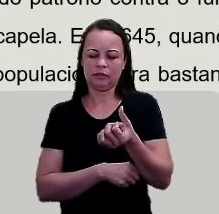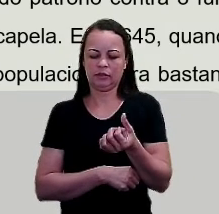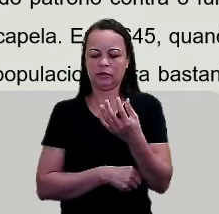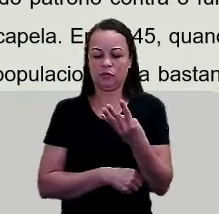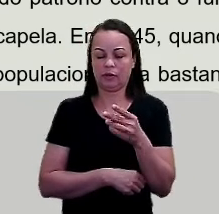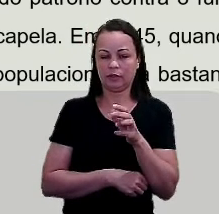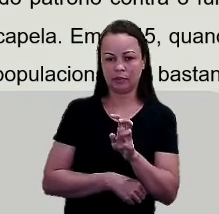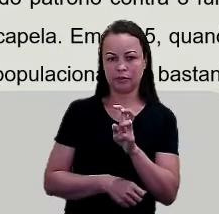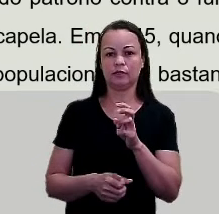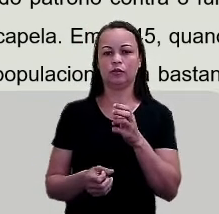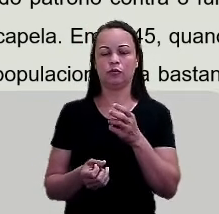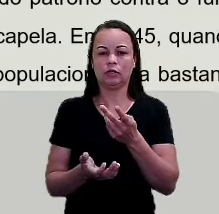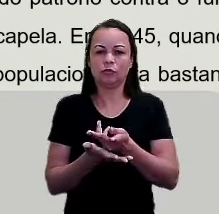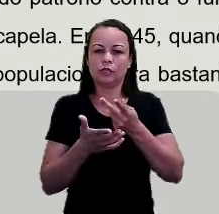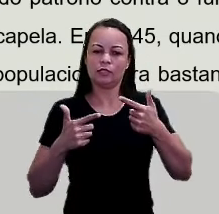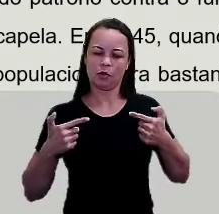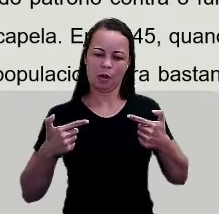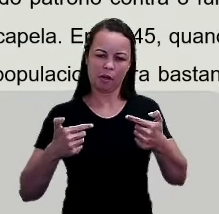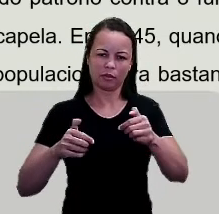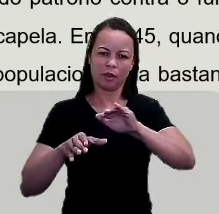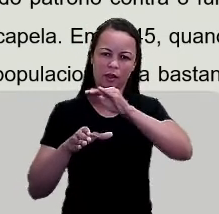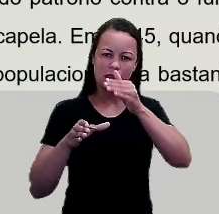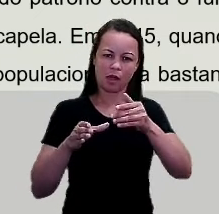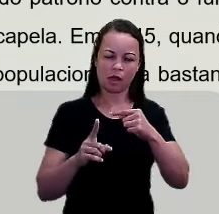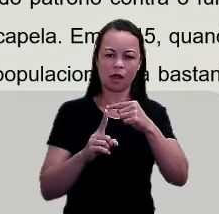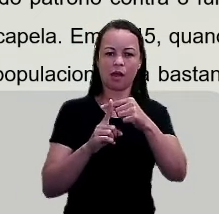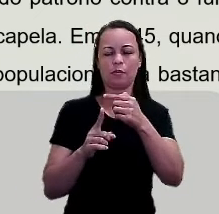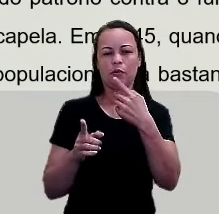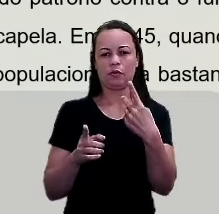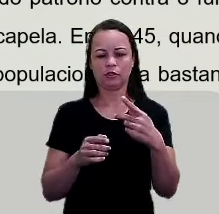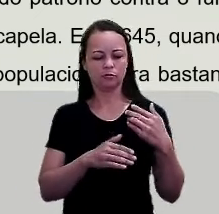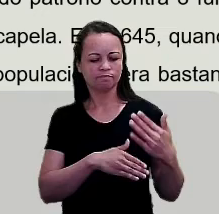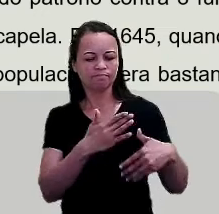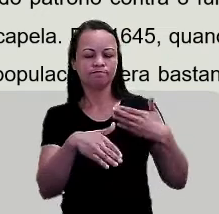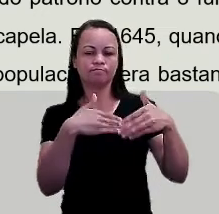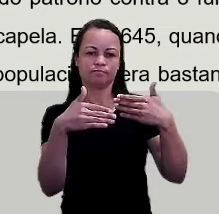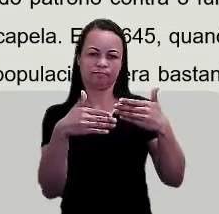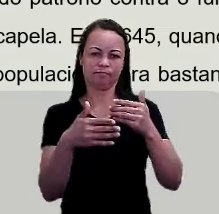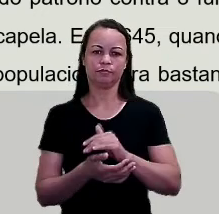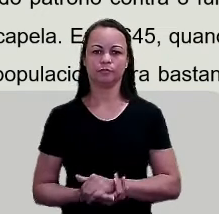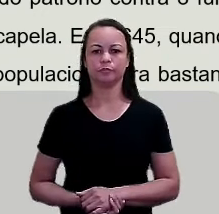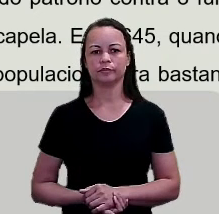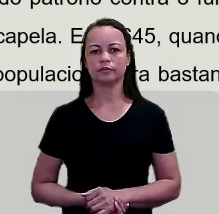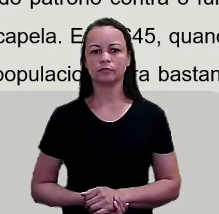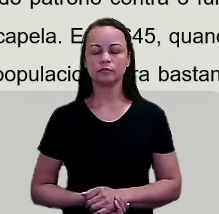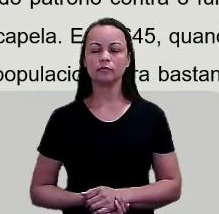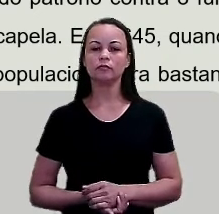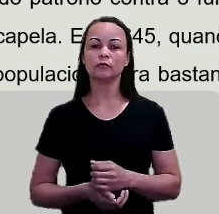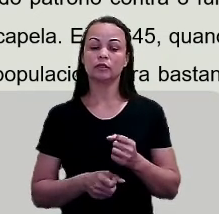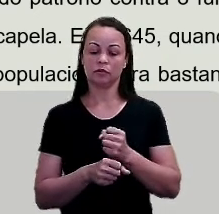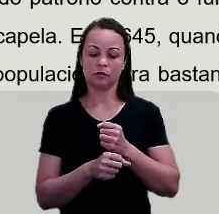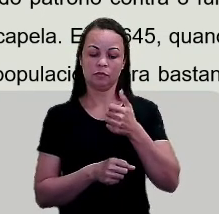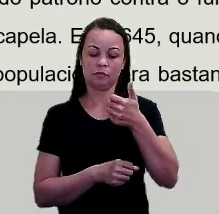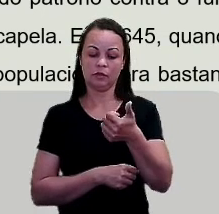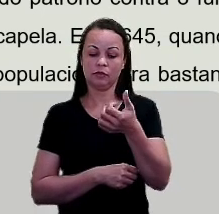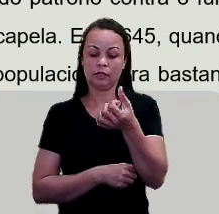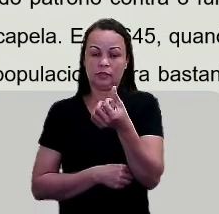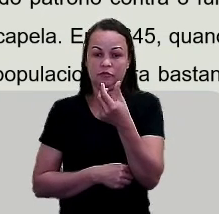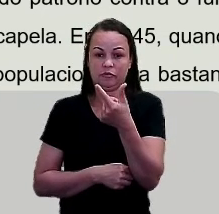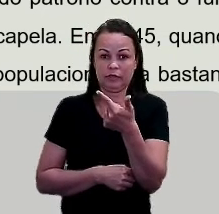célebre Batalha das Tabocas, já o núcleo populacional era bastante desenvolvido. Então, veja, de 1626